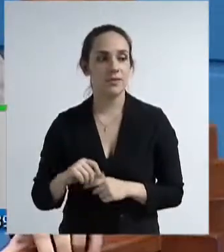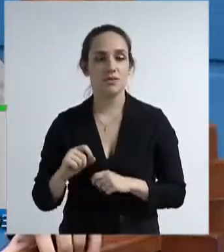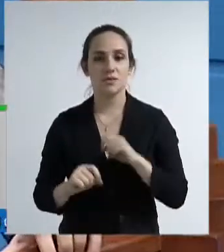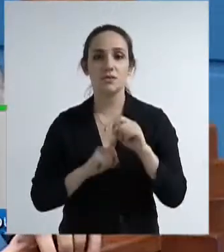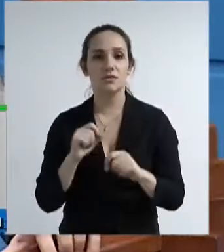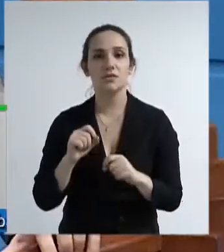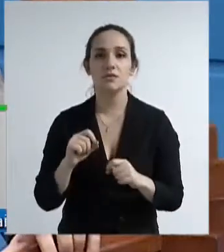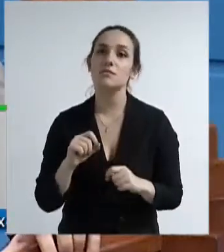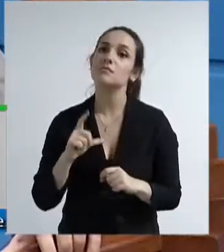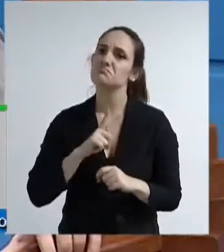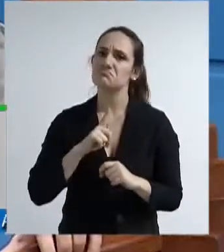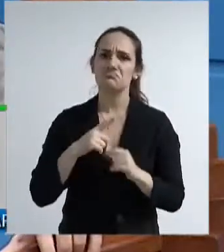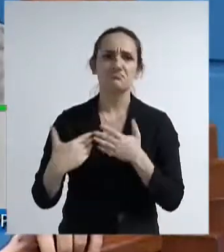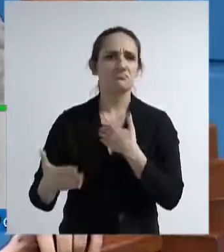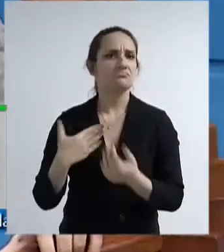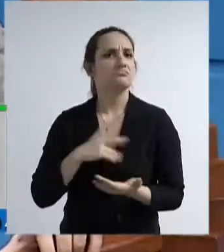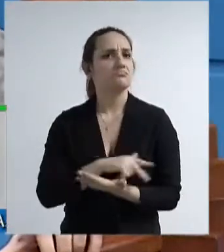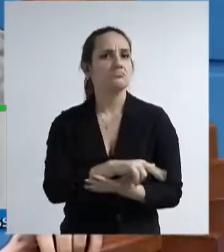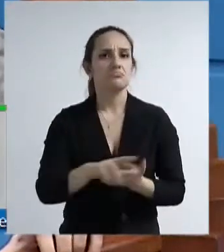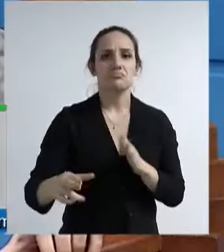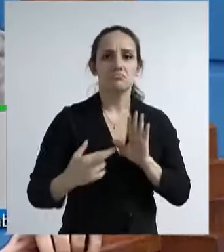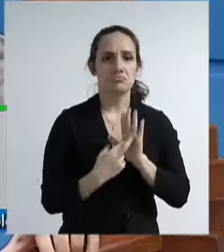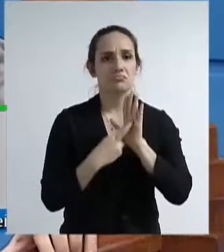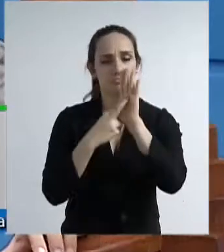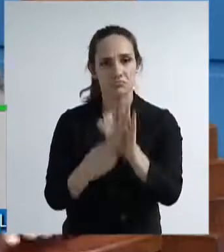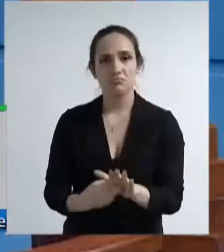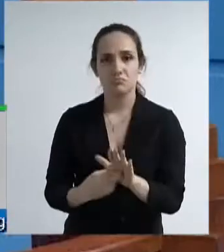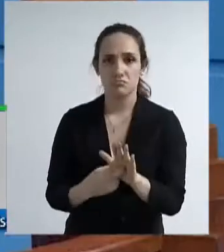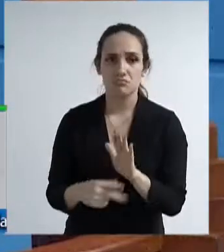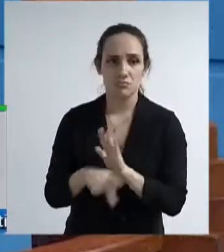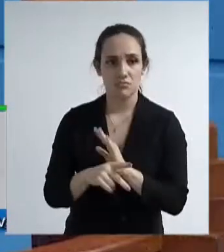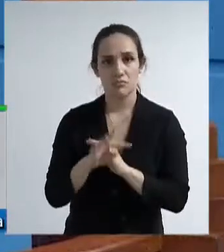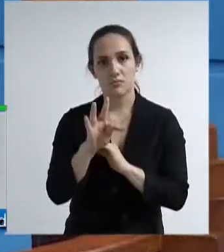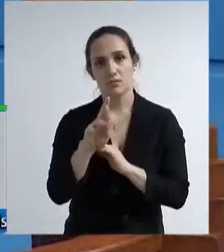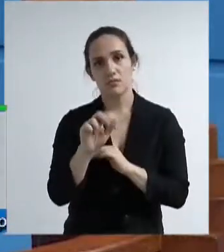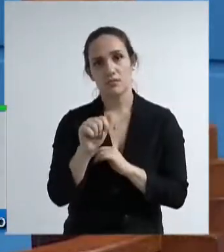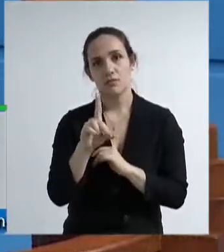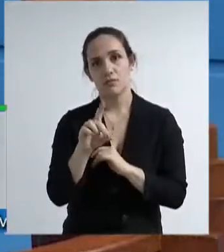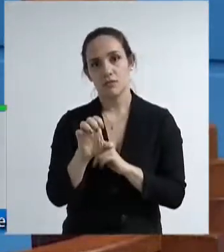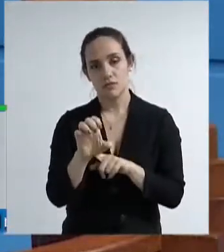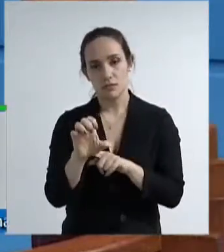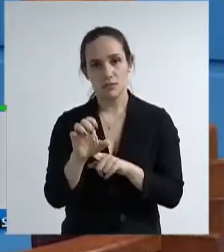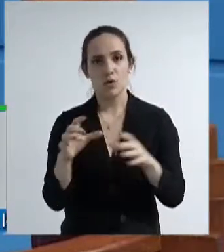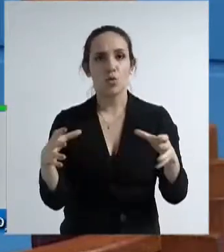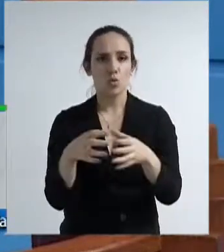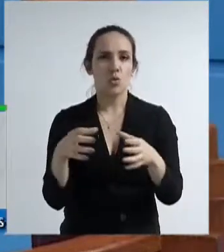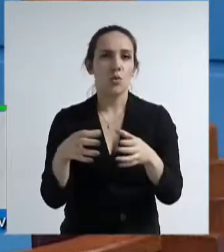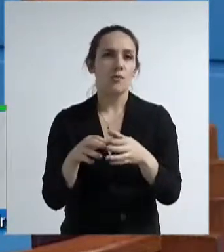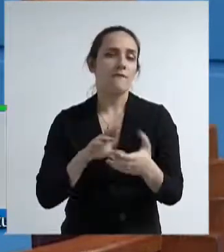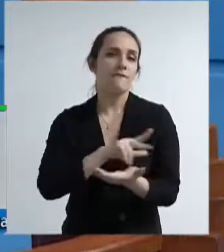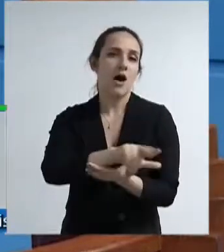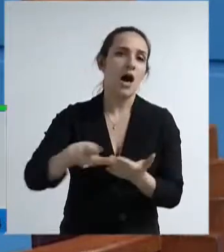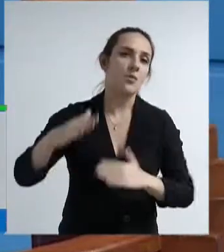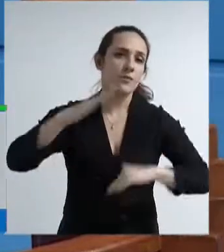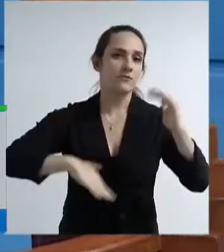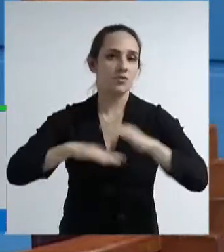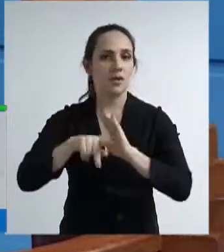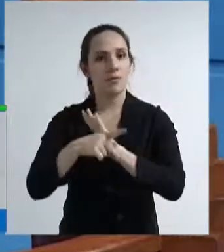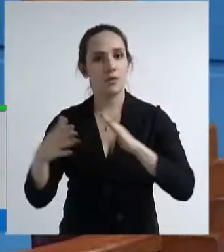diversas autoridades e pessoas ligadas ao trade turístico para a gente poder debater e fazer